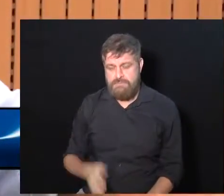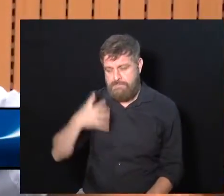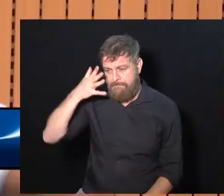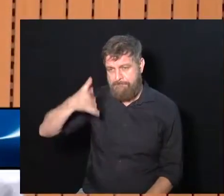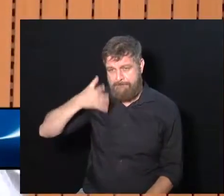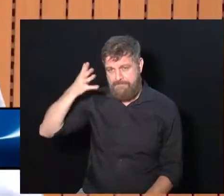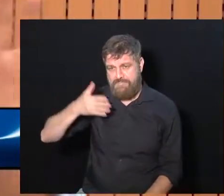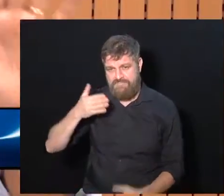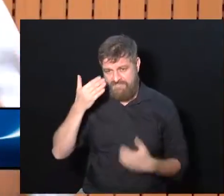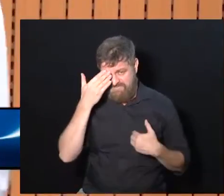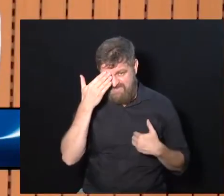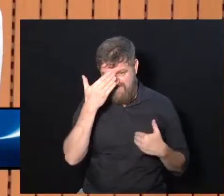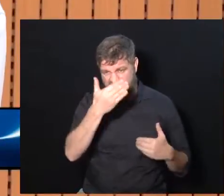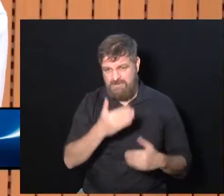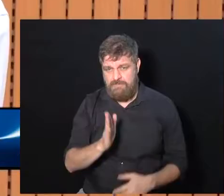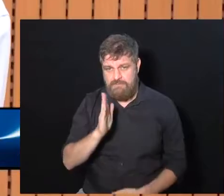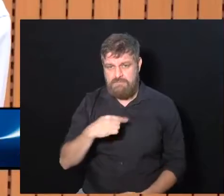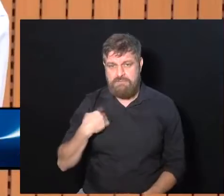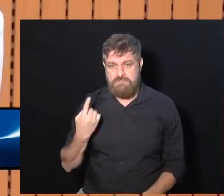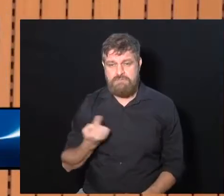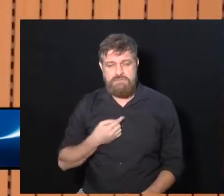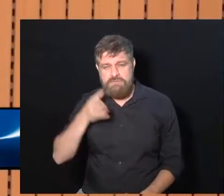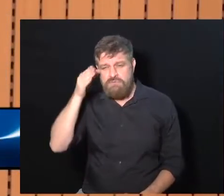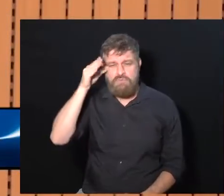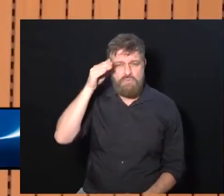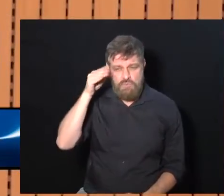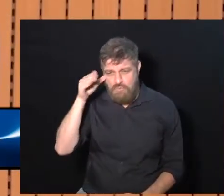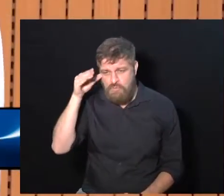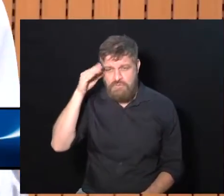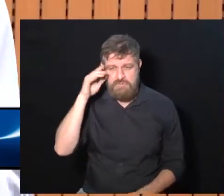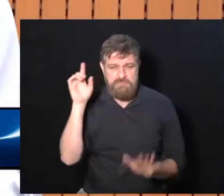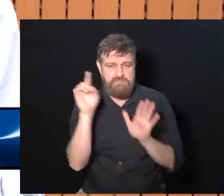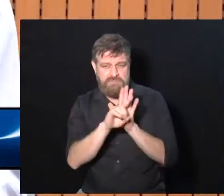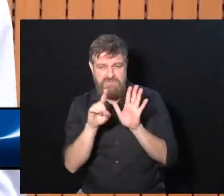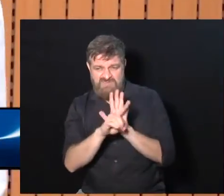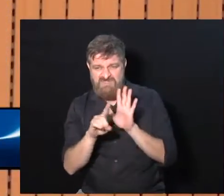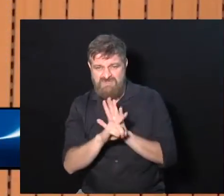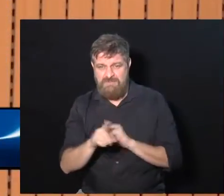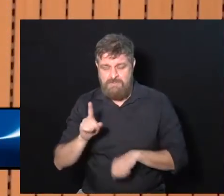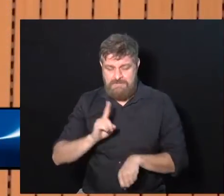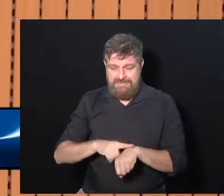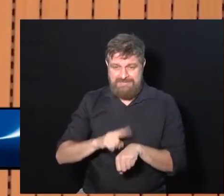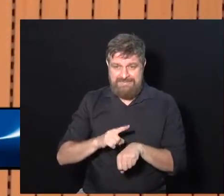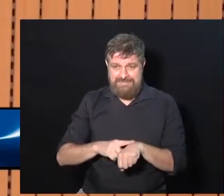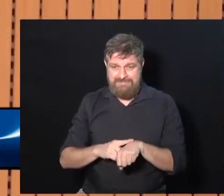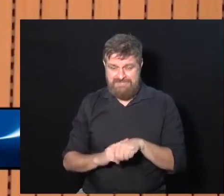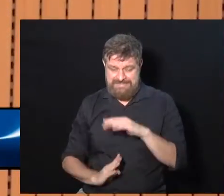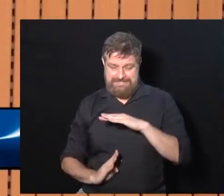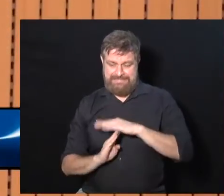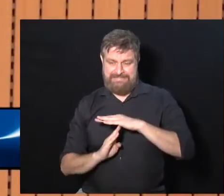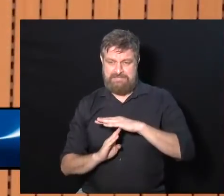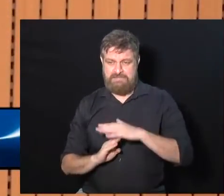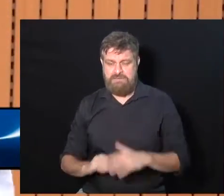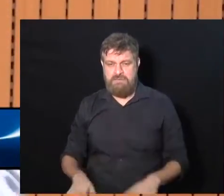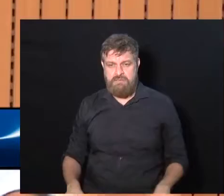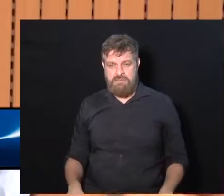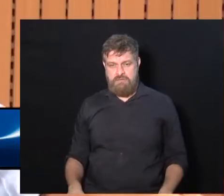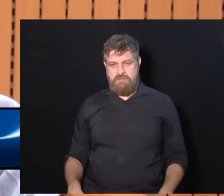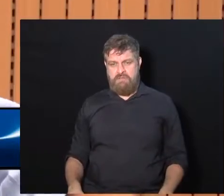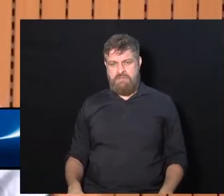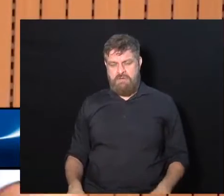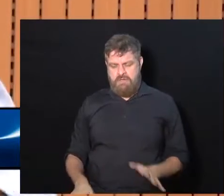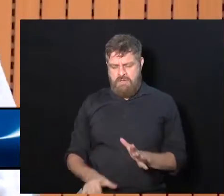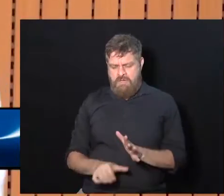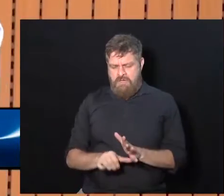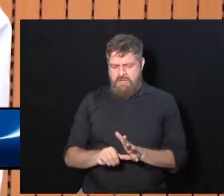apresentação. Já deixou a gente aqui cheio de curiosidade e perguntas. Nós estamos assim com um tempo um pouco limitado, mas eu queria... Primeiro, eu estava dando